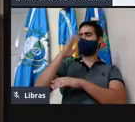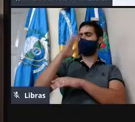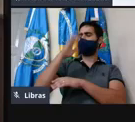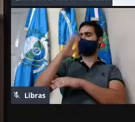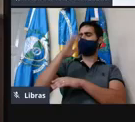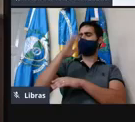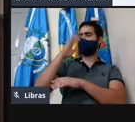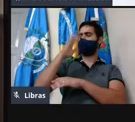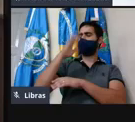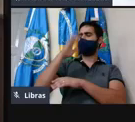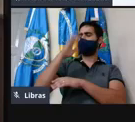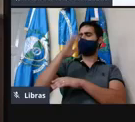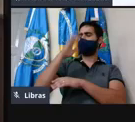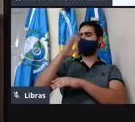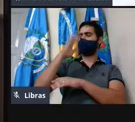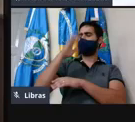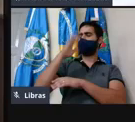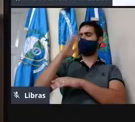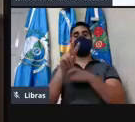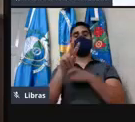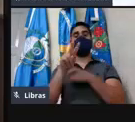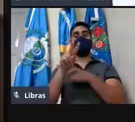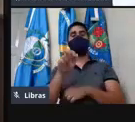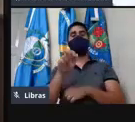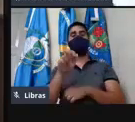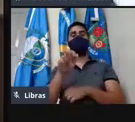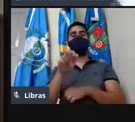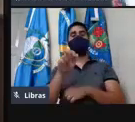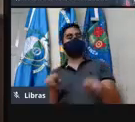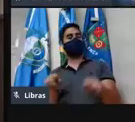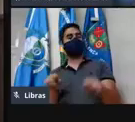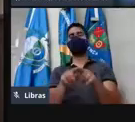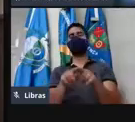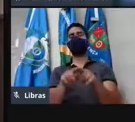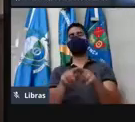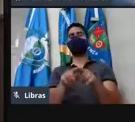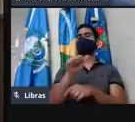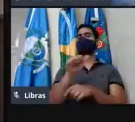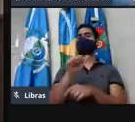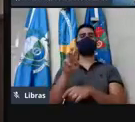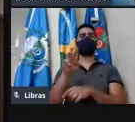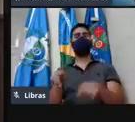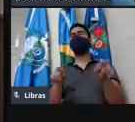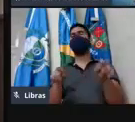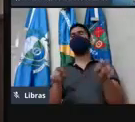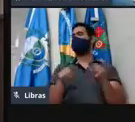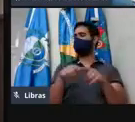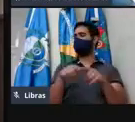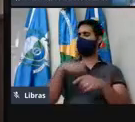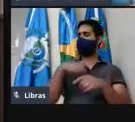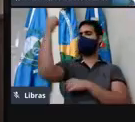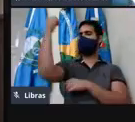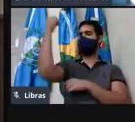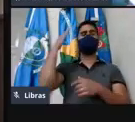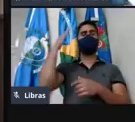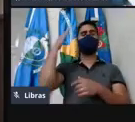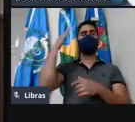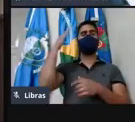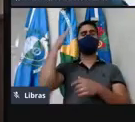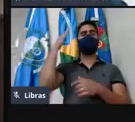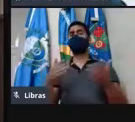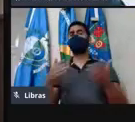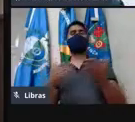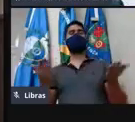na Varginha, se eu não me engano. Lá na passagem também tem algumas lâmpadas queimadas. Eu não sei porque que até o dia de hoje, nós na nossa cidade não temos